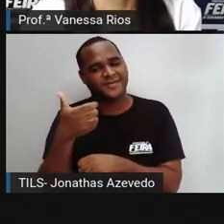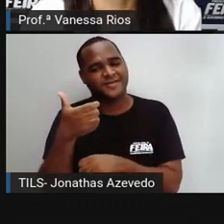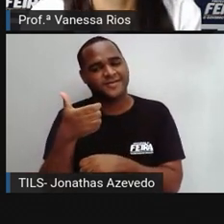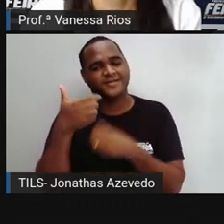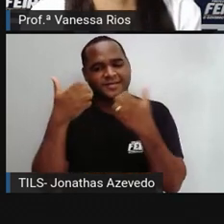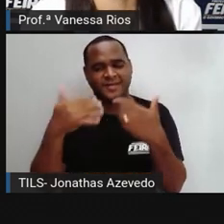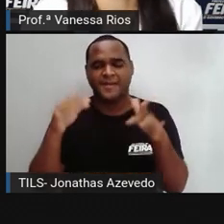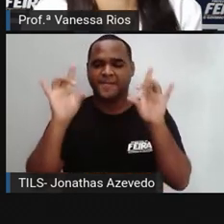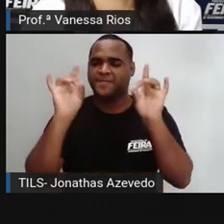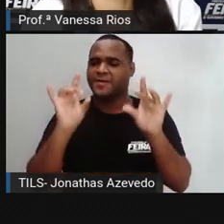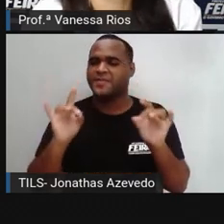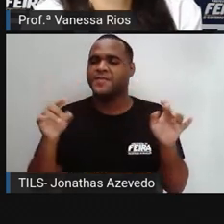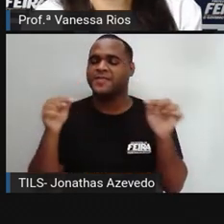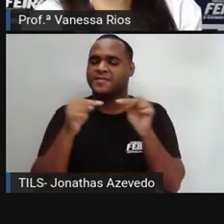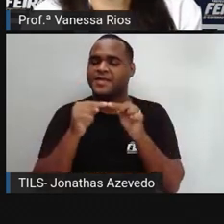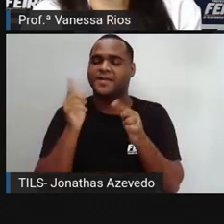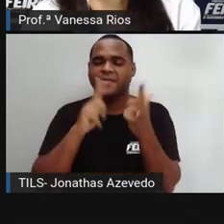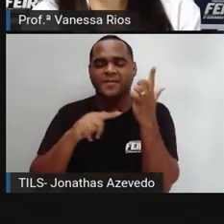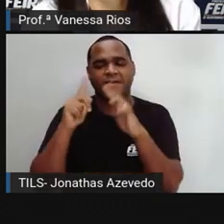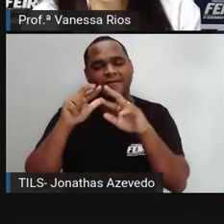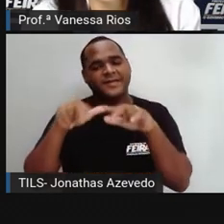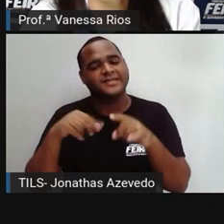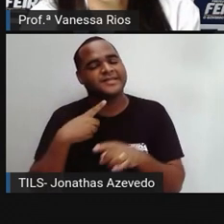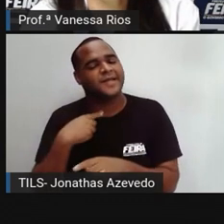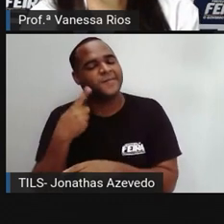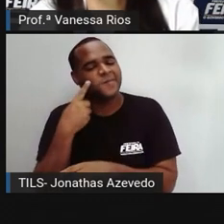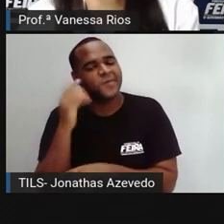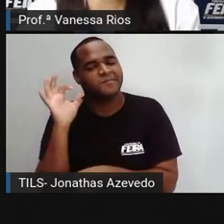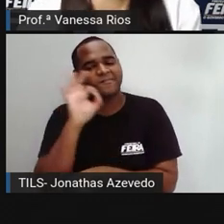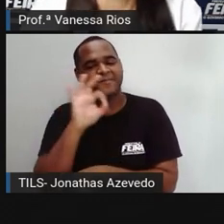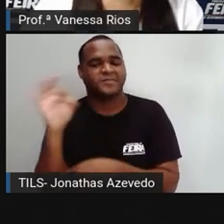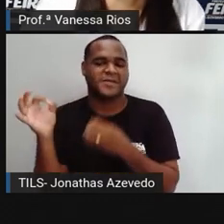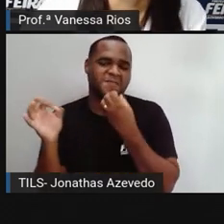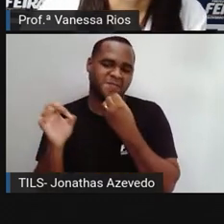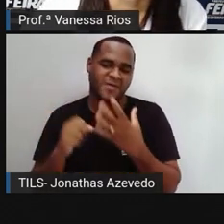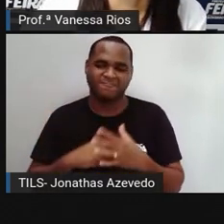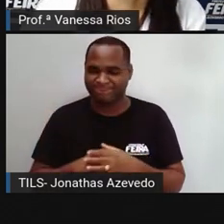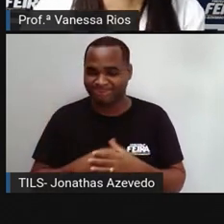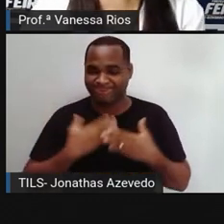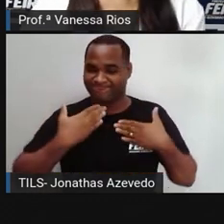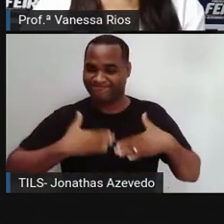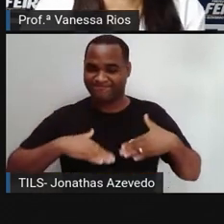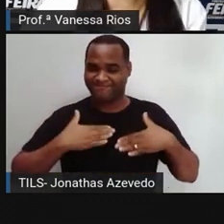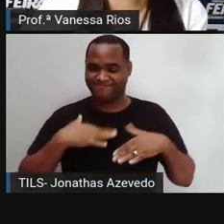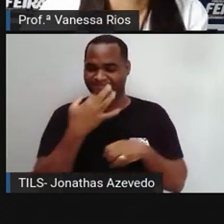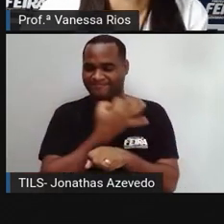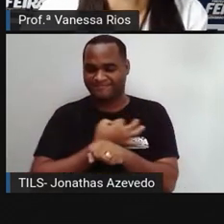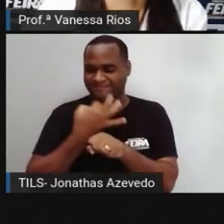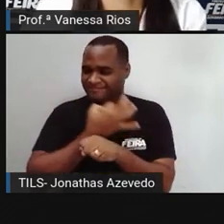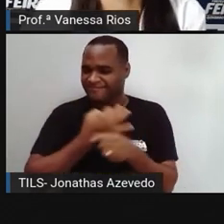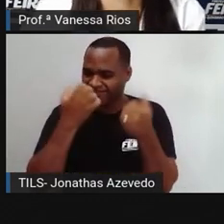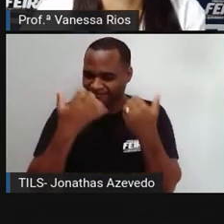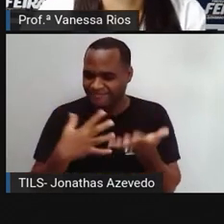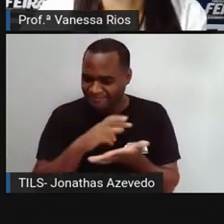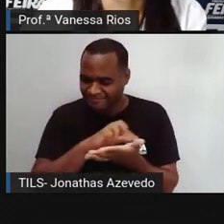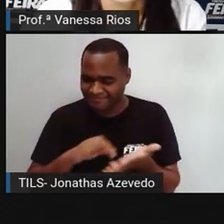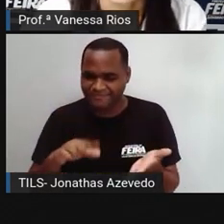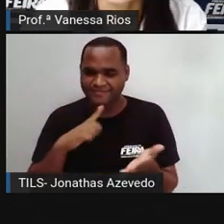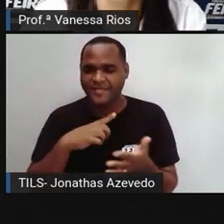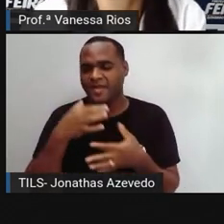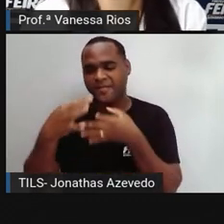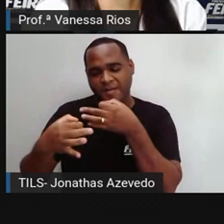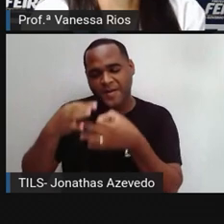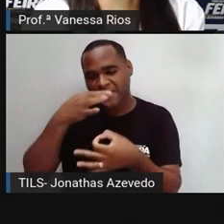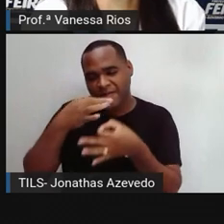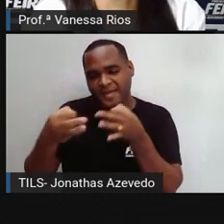aí brilhando, que você continue aí tendo muito sucesso. Descanse nas férias, aproveite as férias com todas as